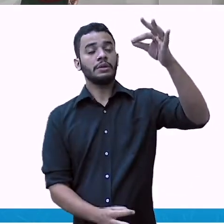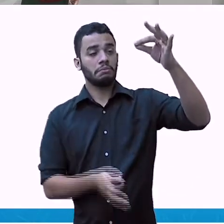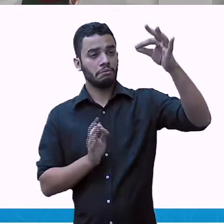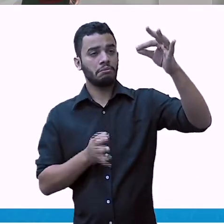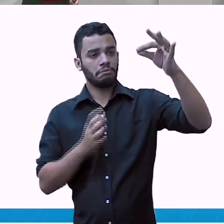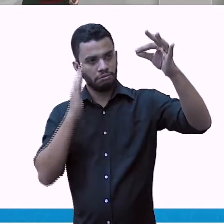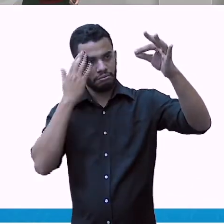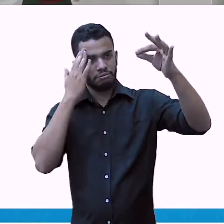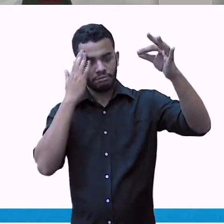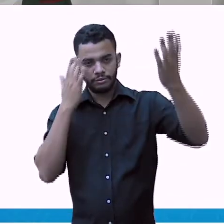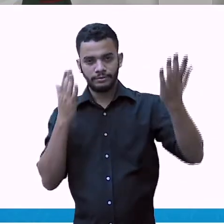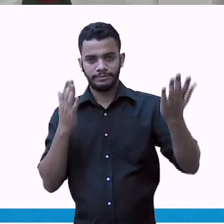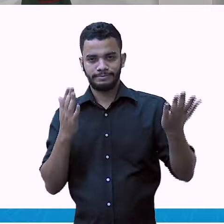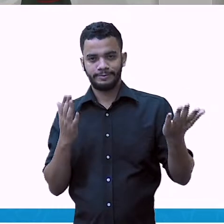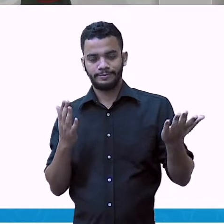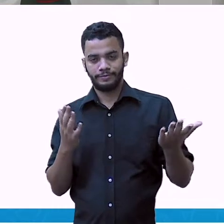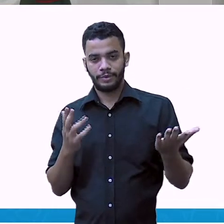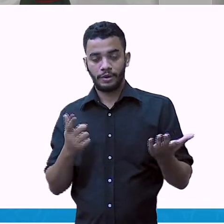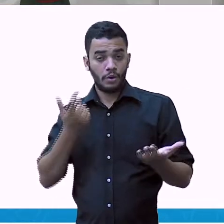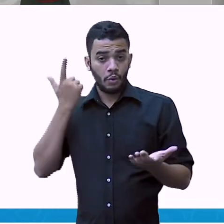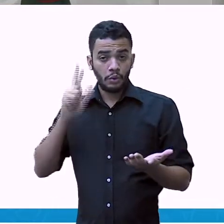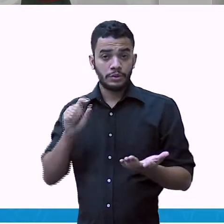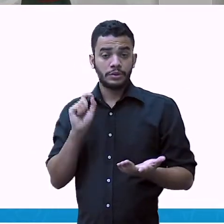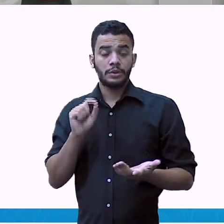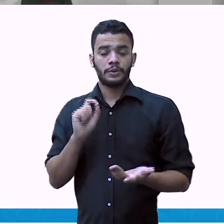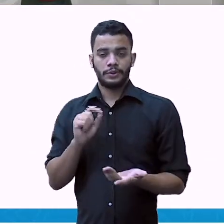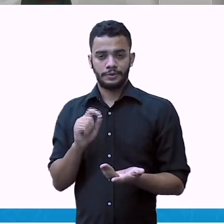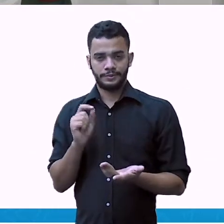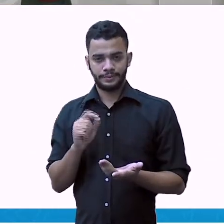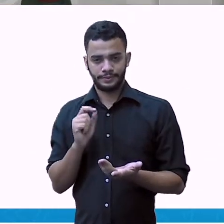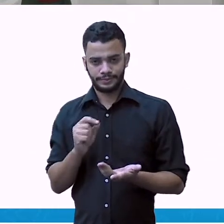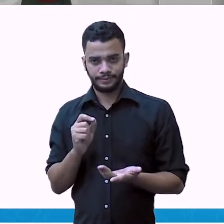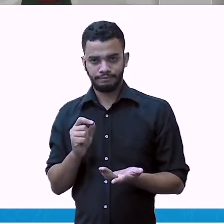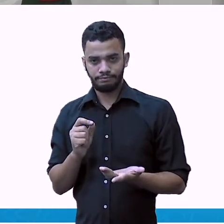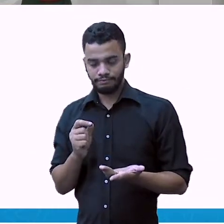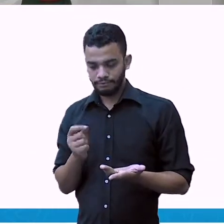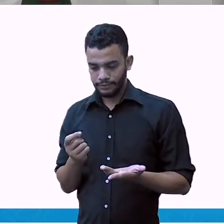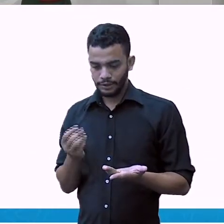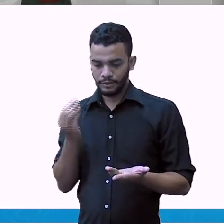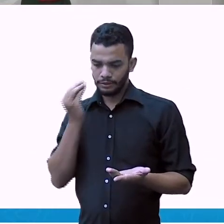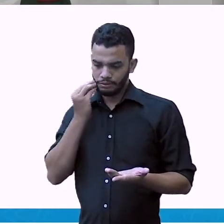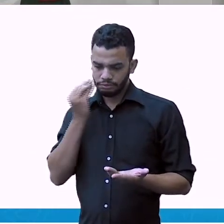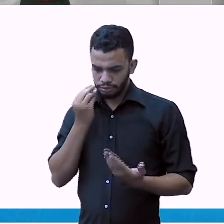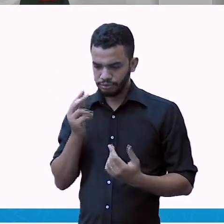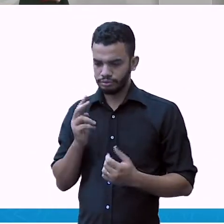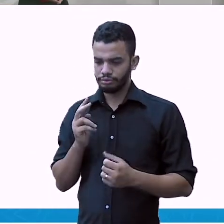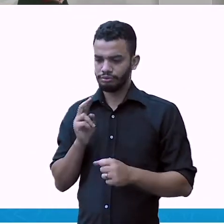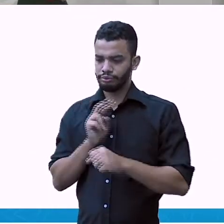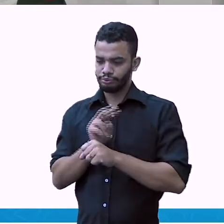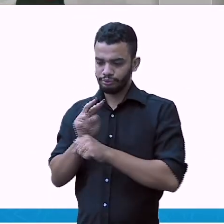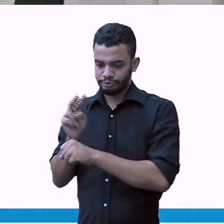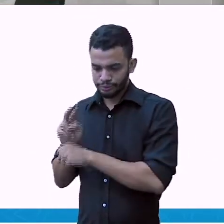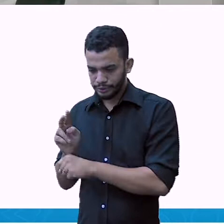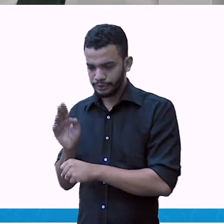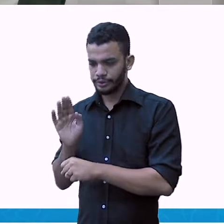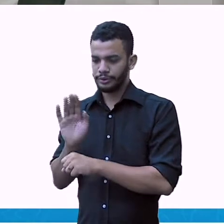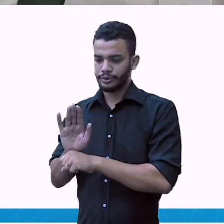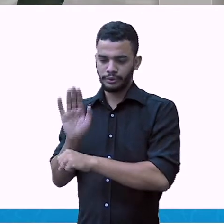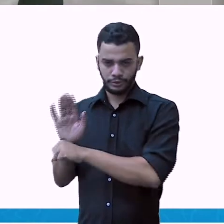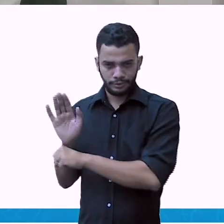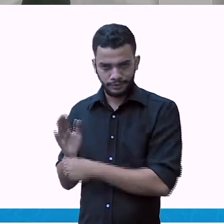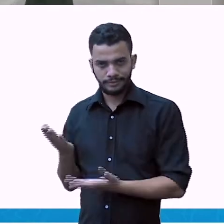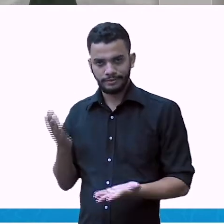ele possa, então, através do seu peso e altura, tratar, cuidar de você de forma